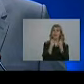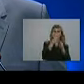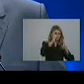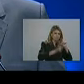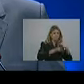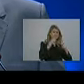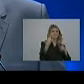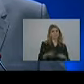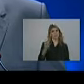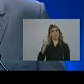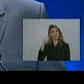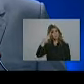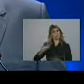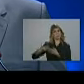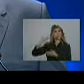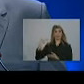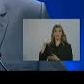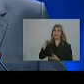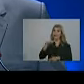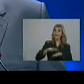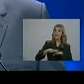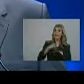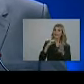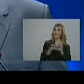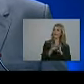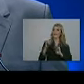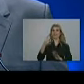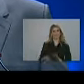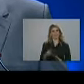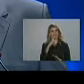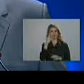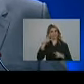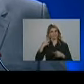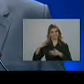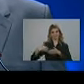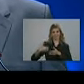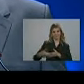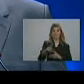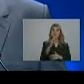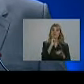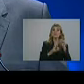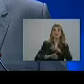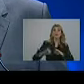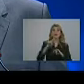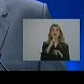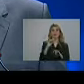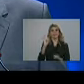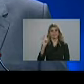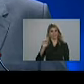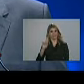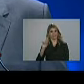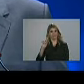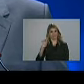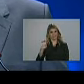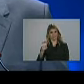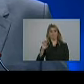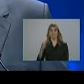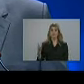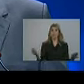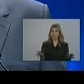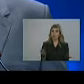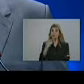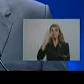da emissora na semana passada, conforme a legislação eleitoral vigente, informadas ao Tribunal Regional Eleitoral. Hoje, o